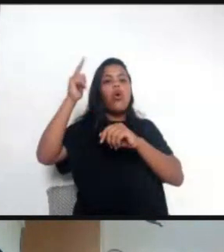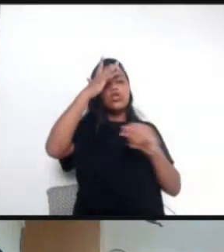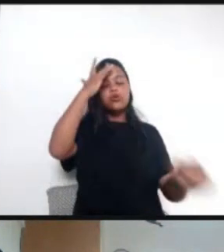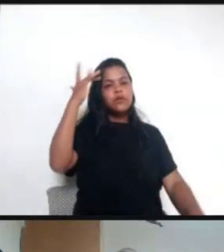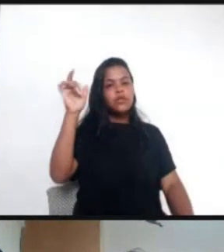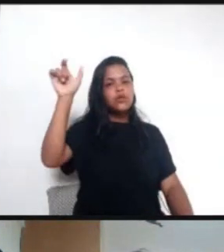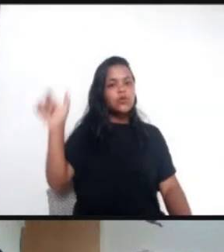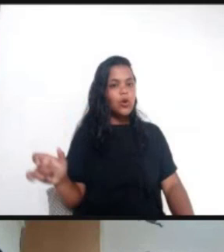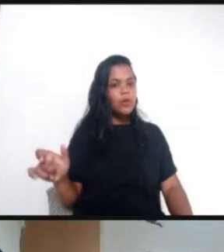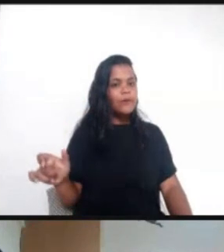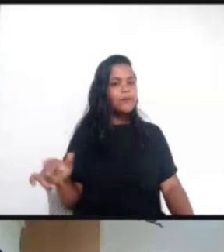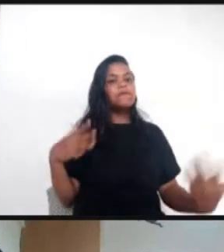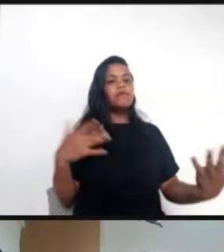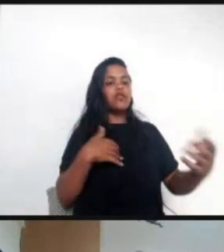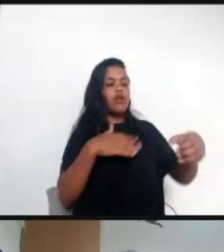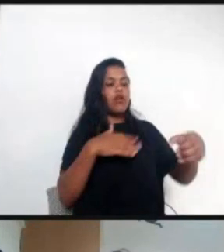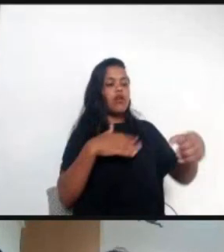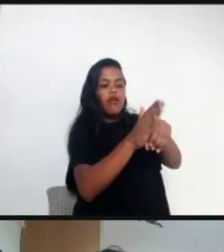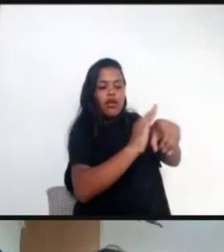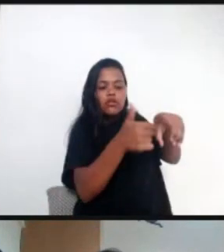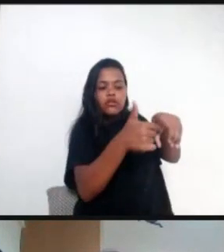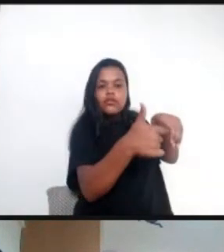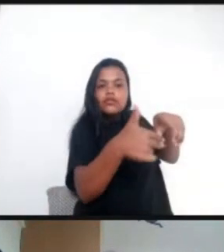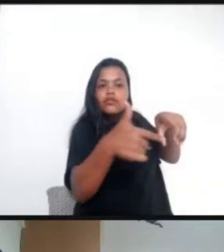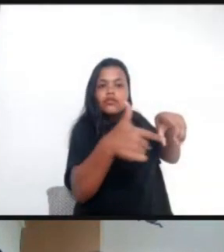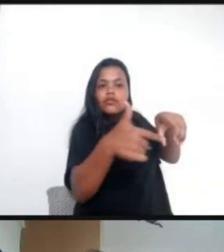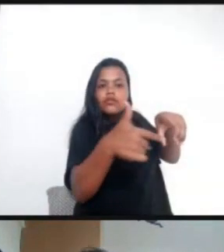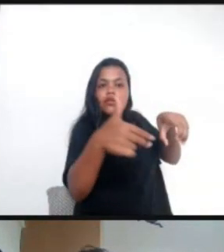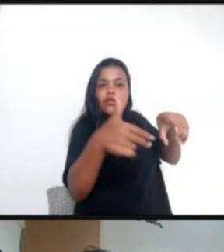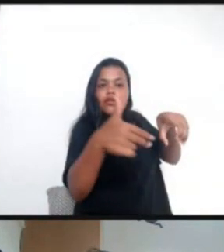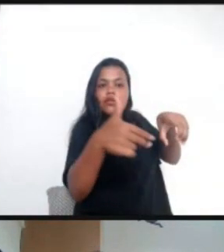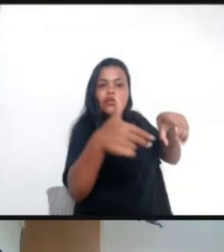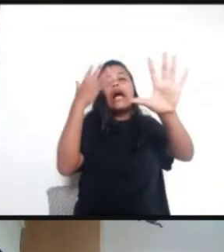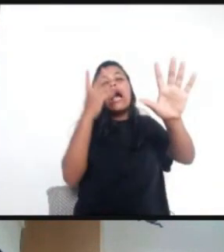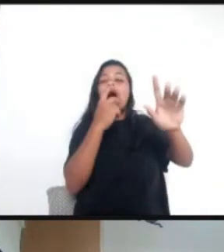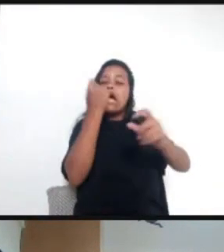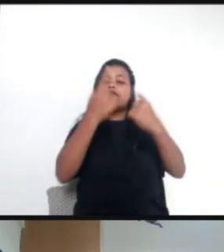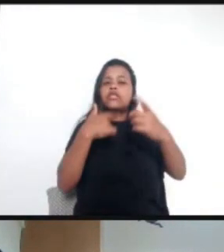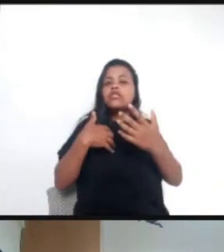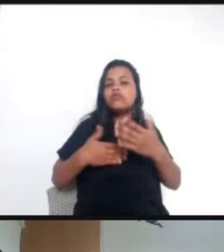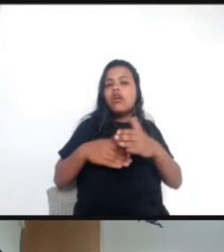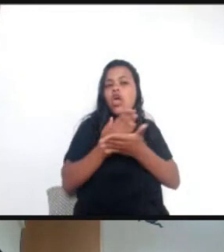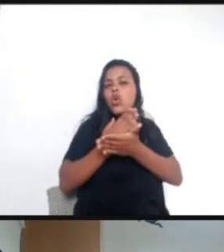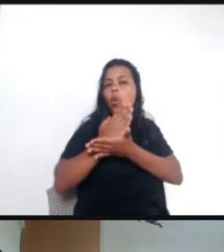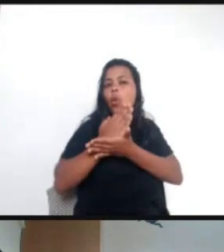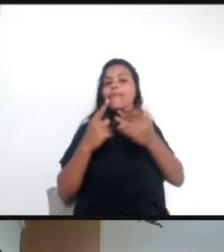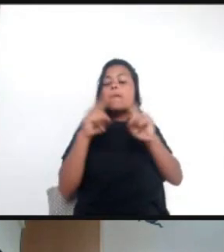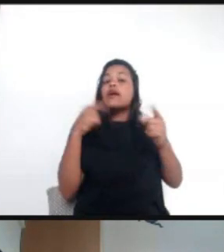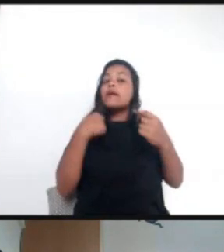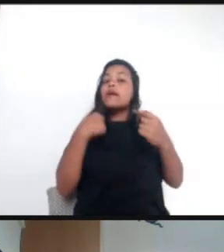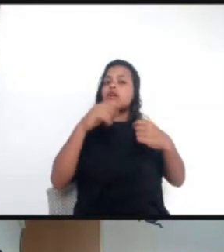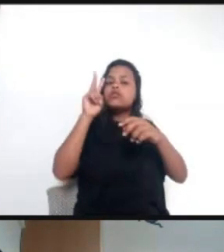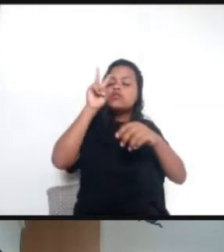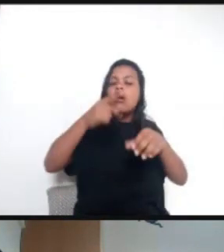tentem ver a luz, por mais incômodo que seja, que tragam, tenham essa visão. busquem aprofundar nos estudos. Quando